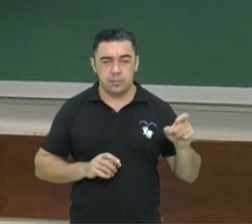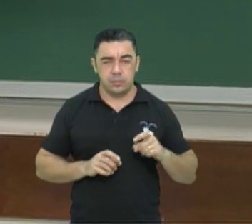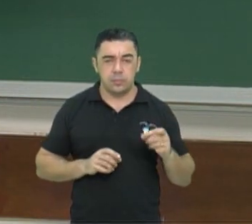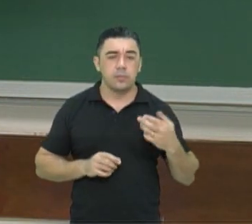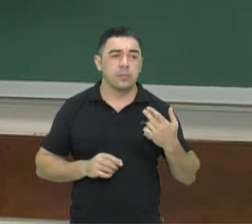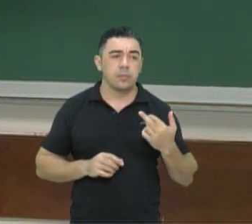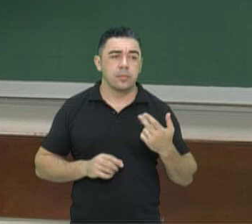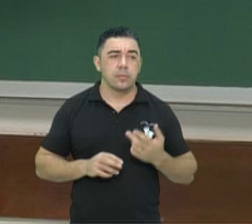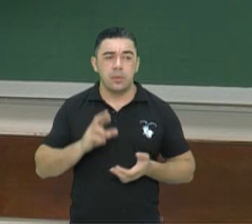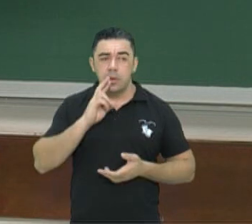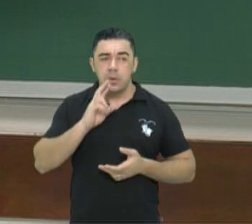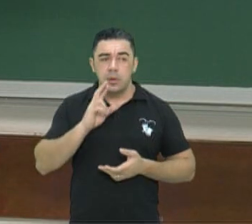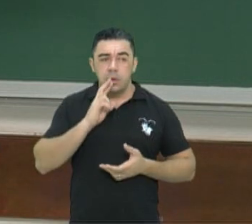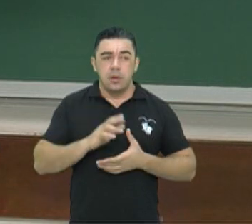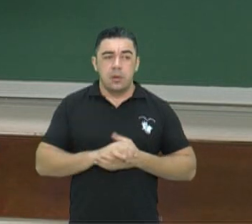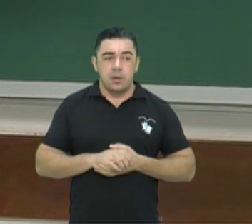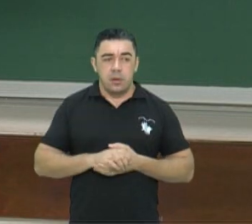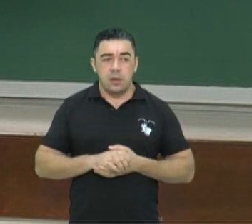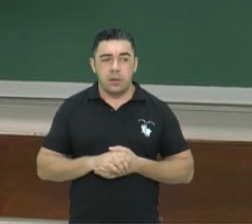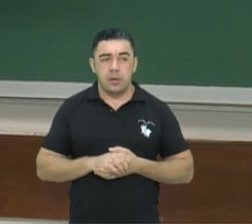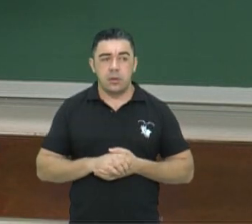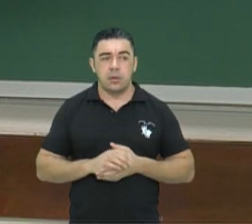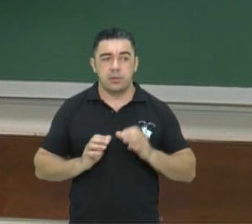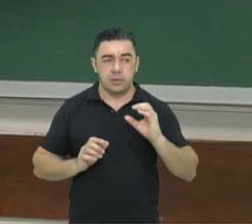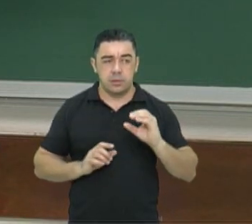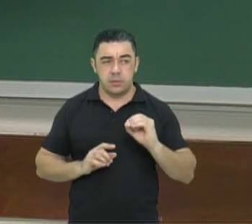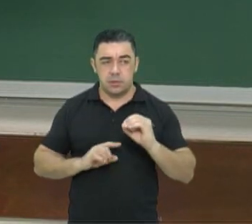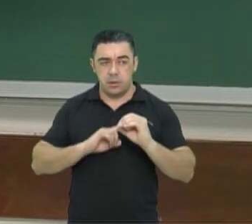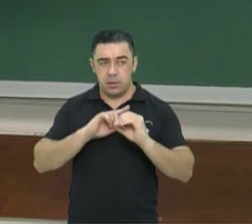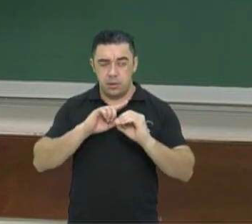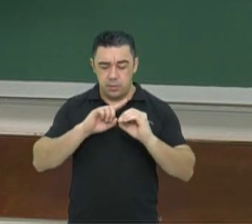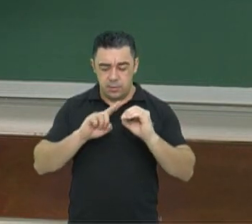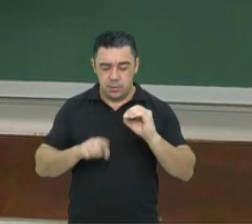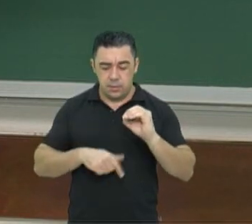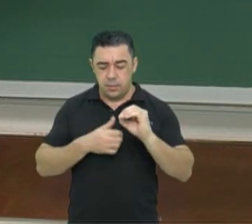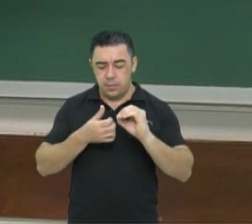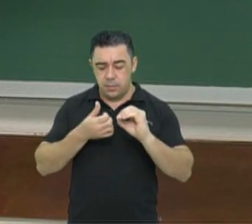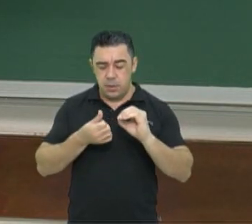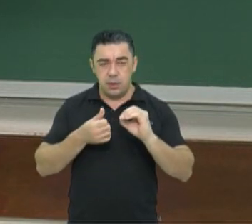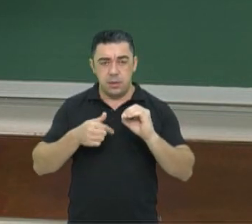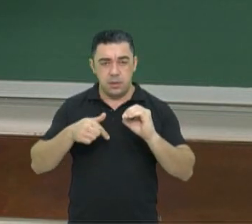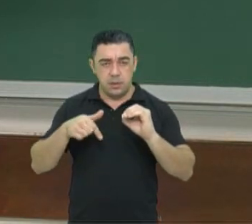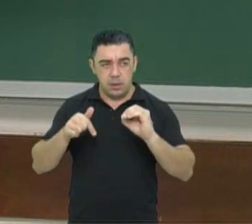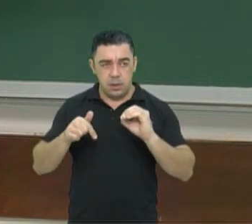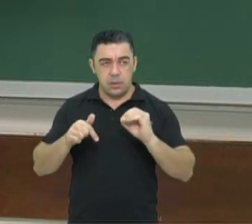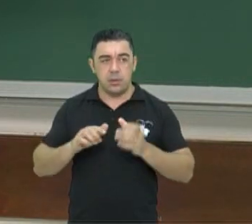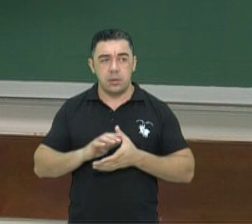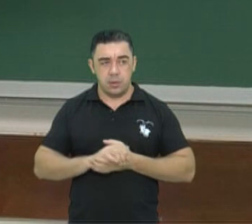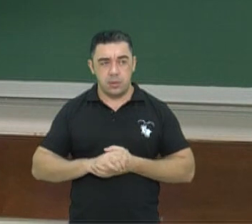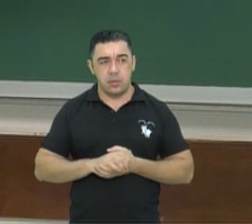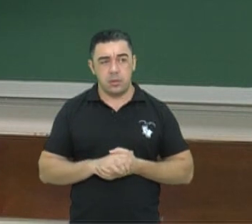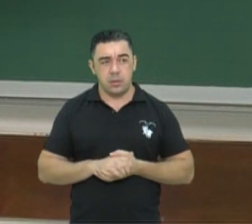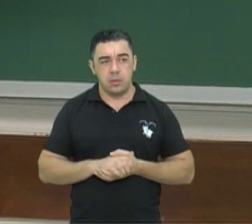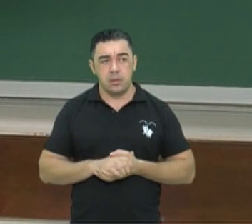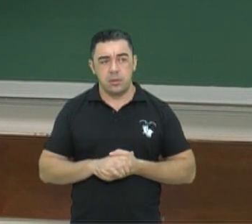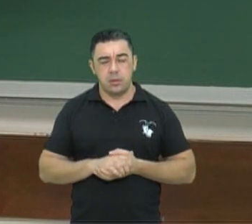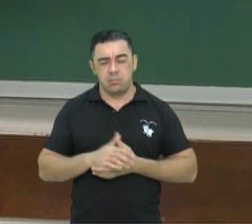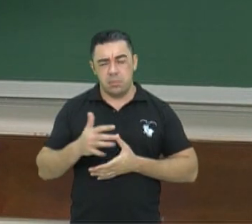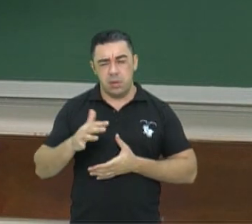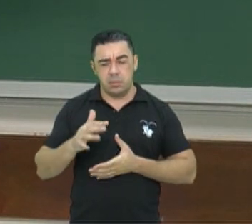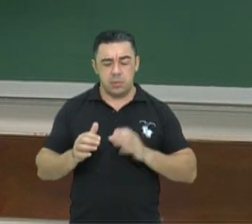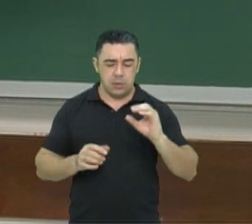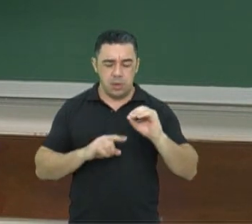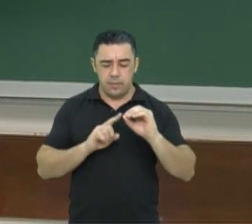dividido por 1,2, eu vou ter o quê? Uma dízima periódica, viu? Então, eu tenho que